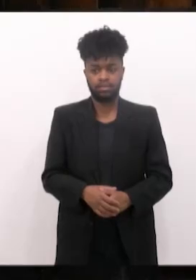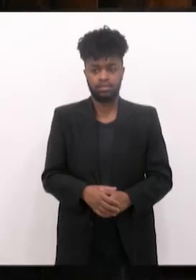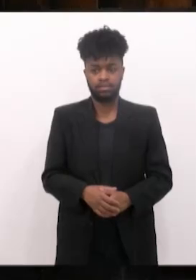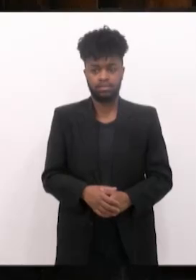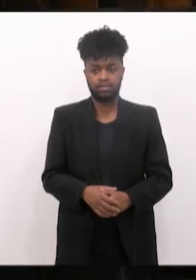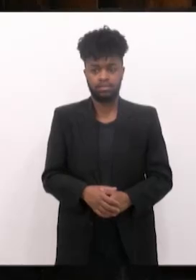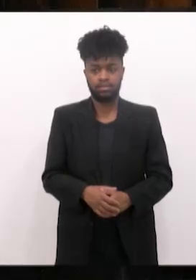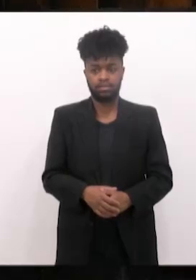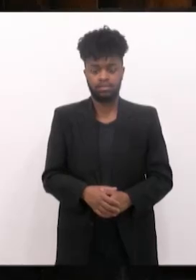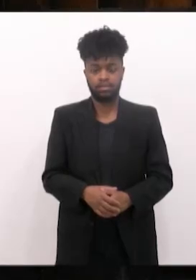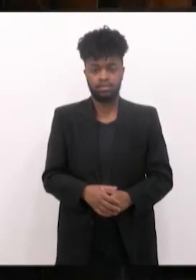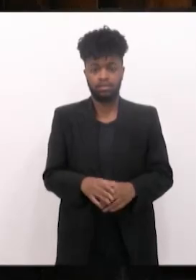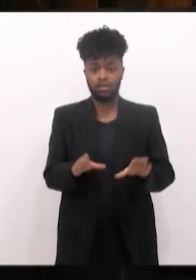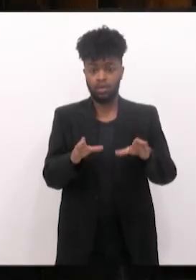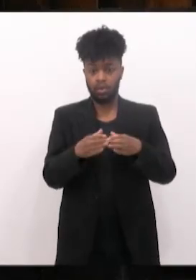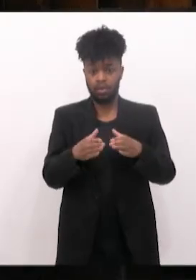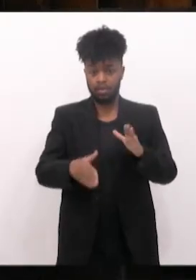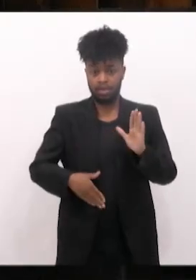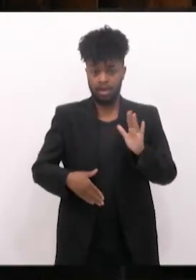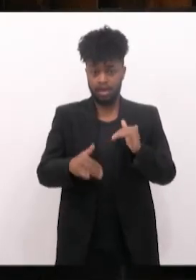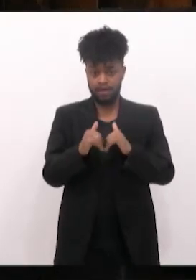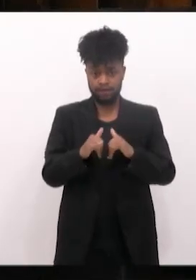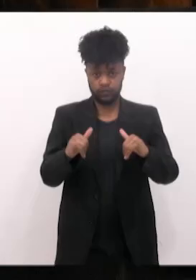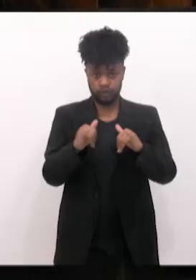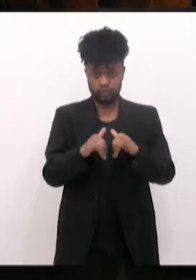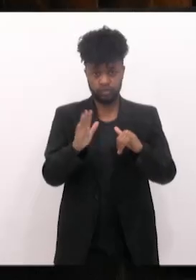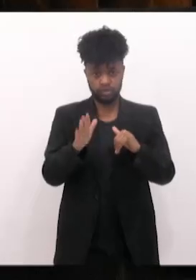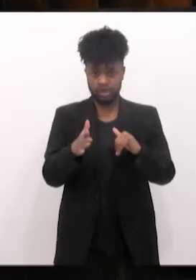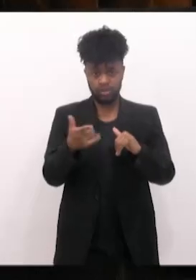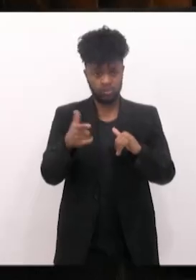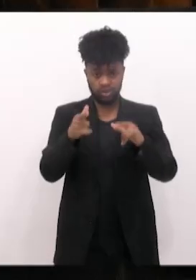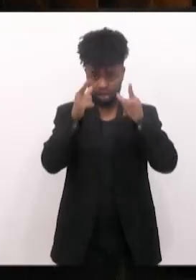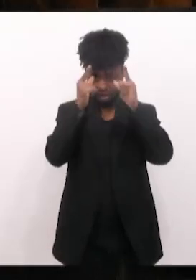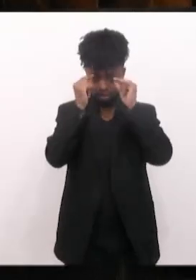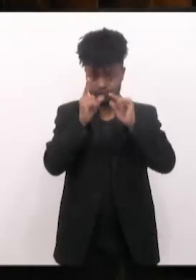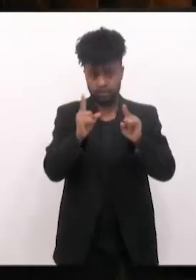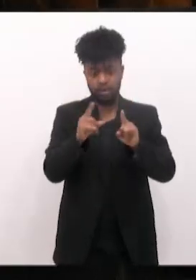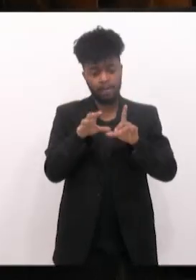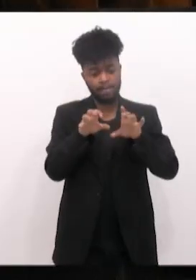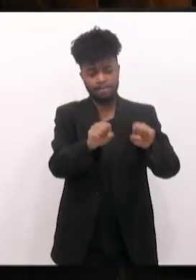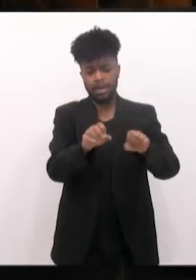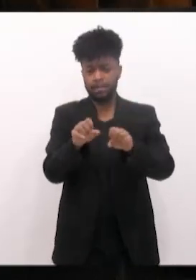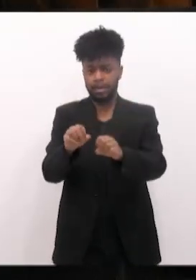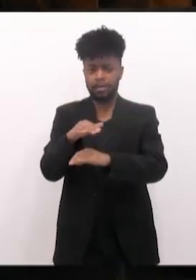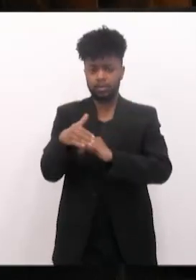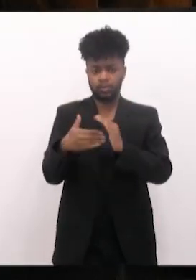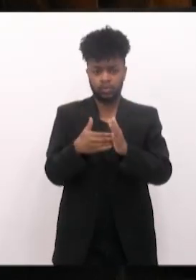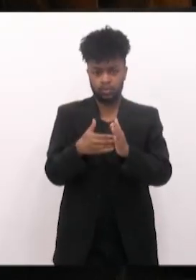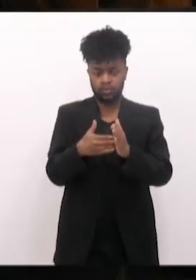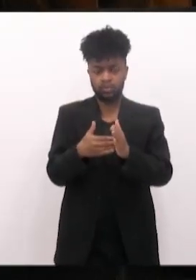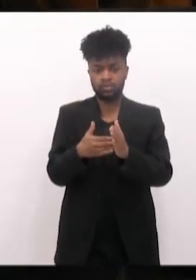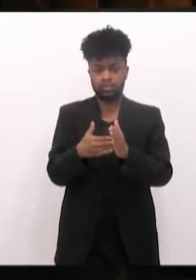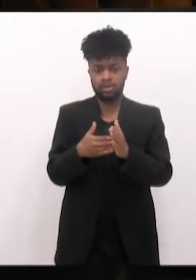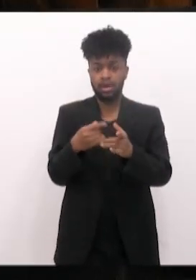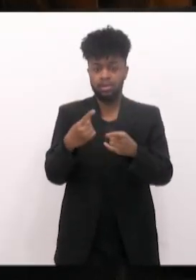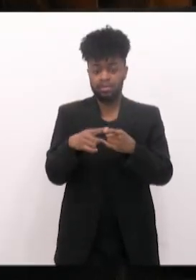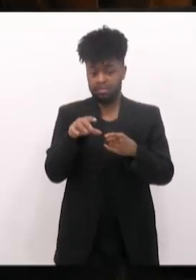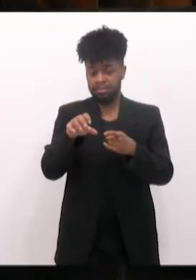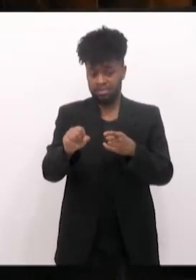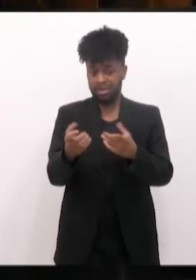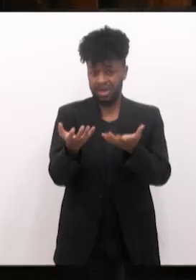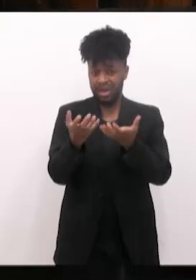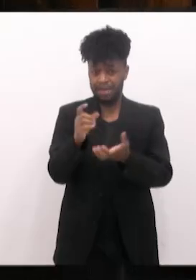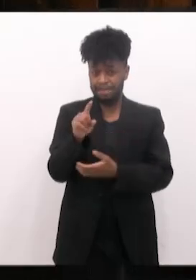bandidos já avisaram aqui, não vai aliviar, vai pegar tudo. O cara tá querendo R$1.000 de